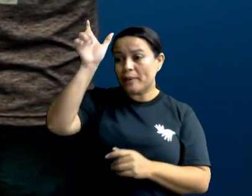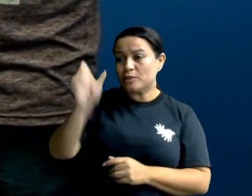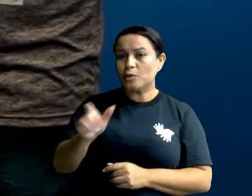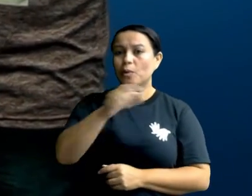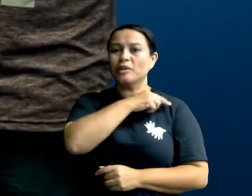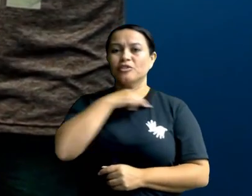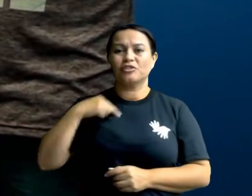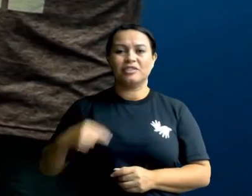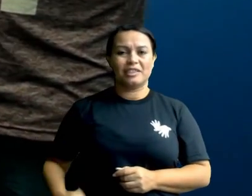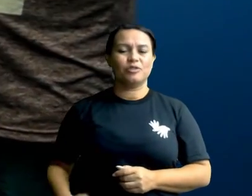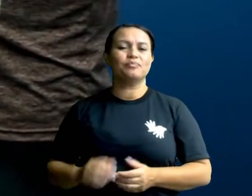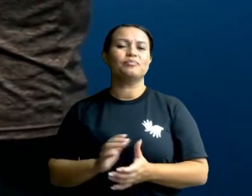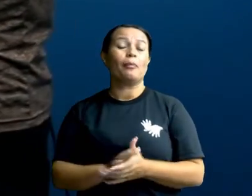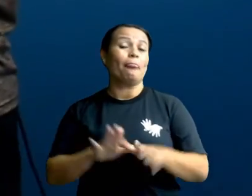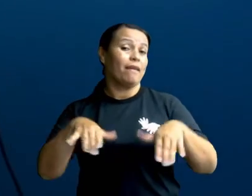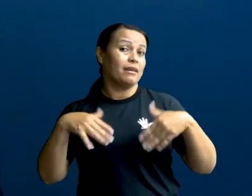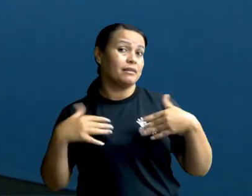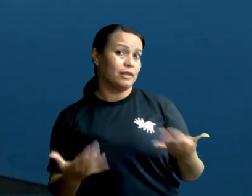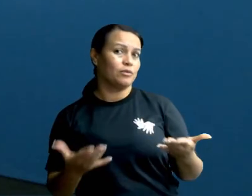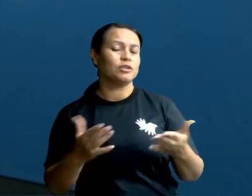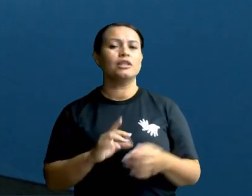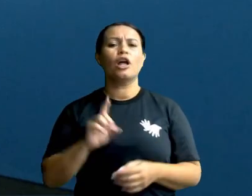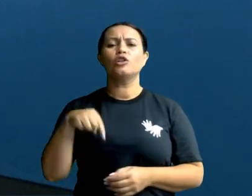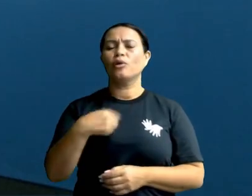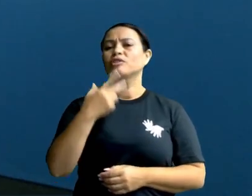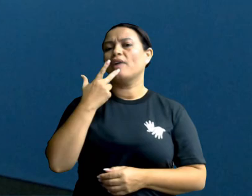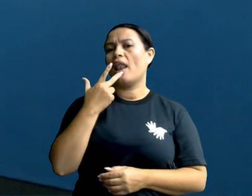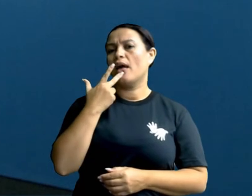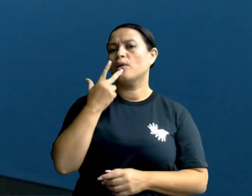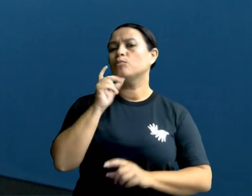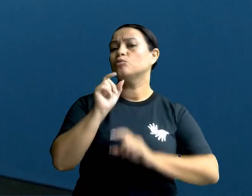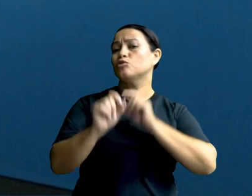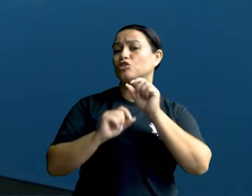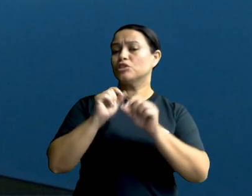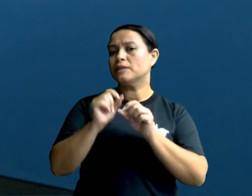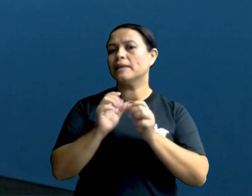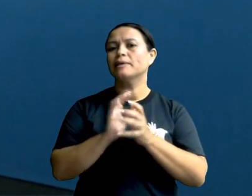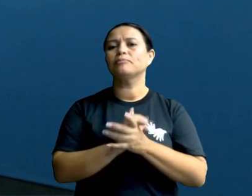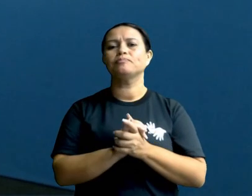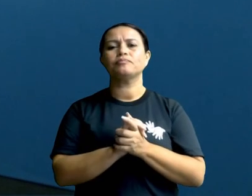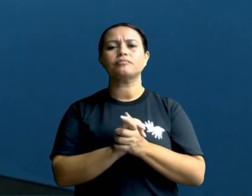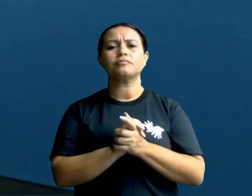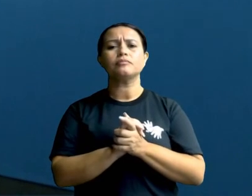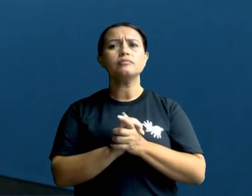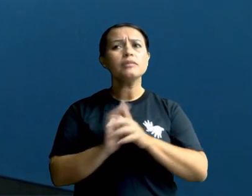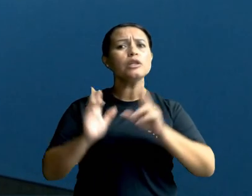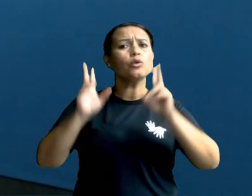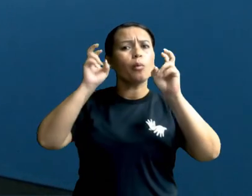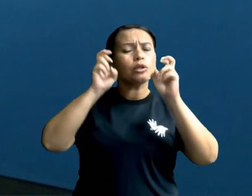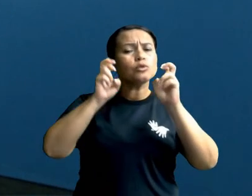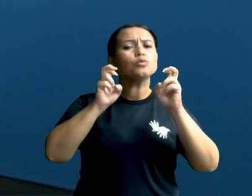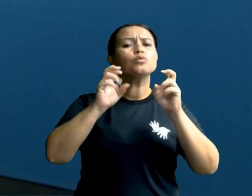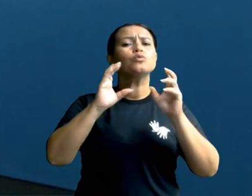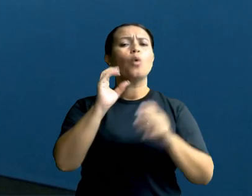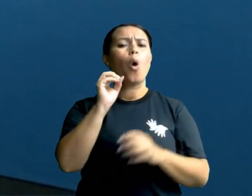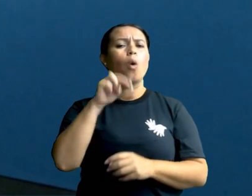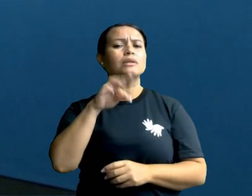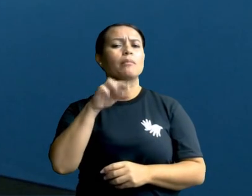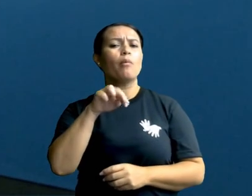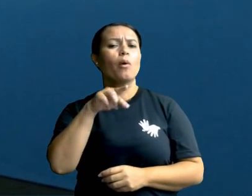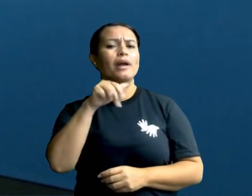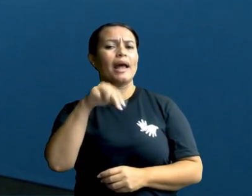chinês, ok? Então, gente, nós falamos aqui de um assunto contemporâneo dos